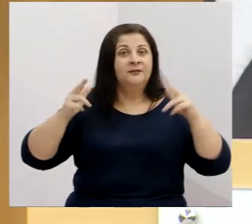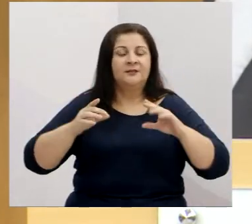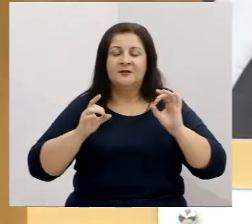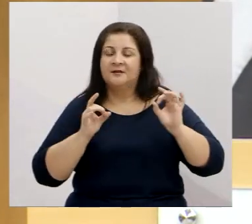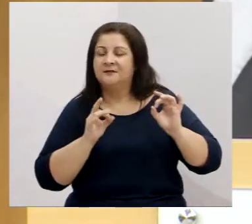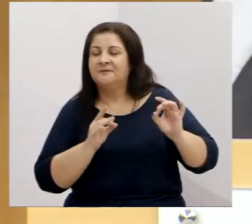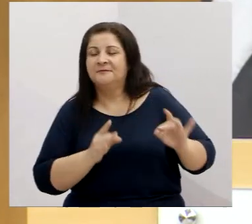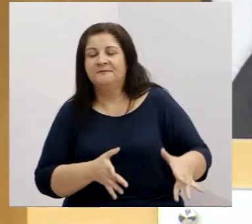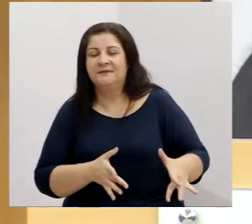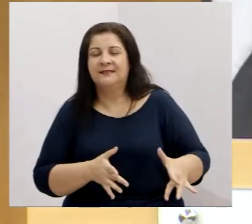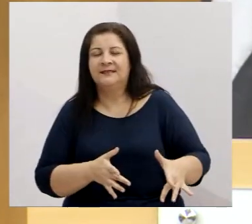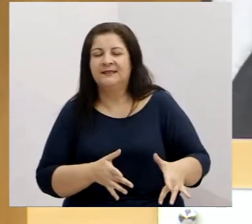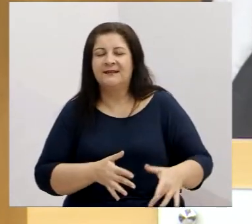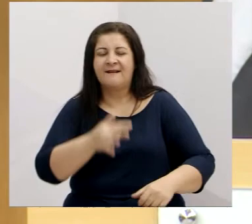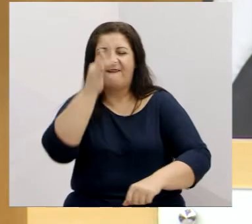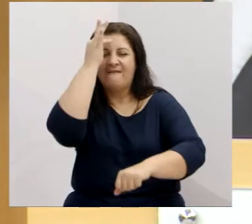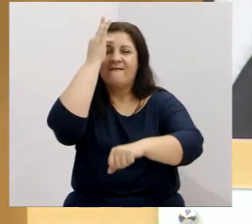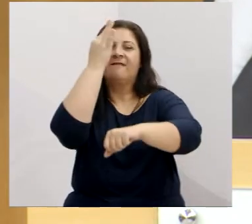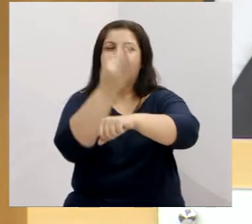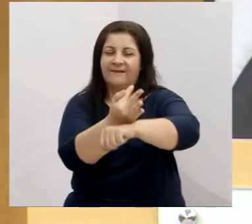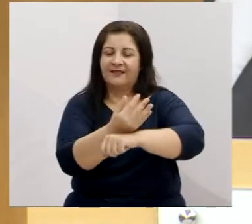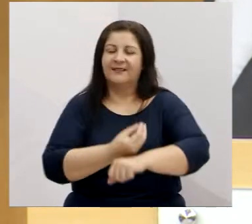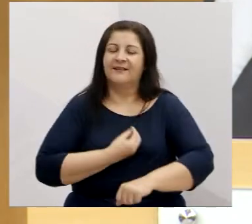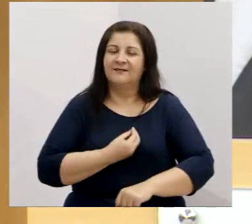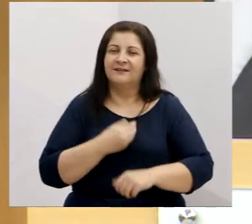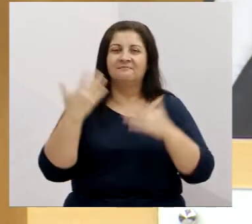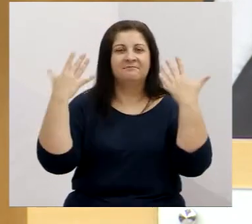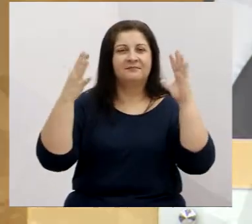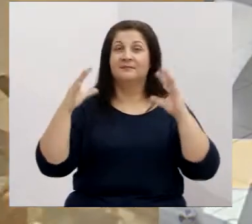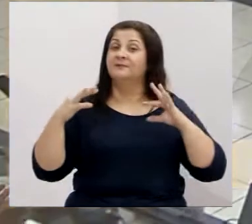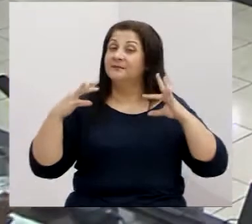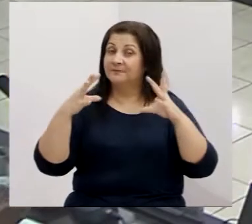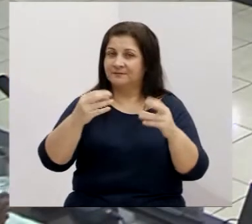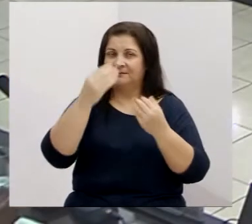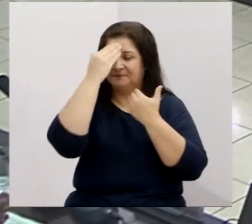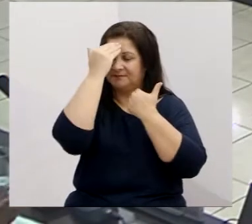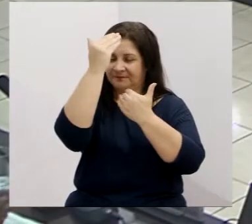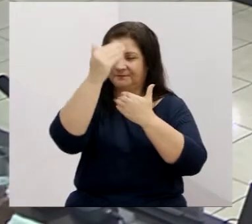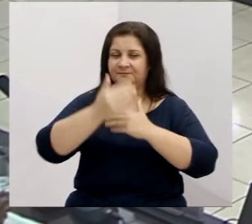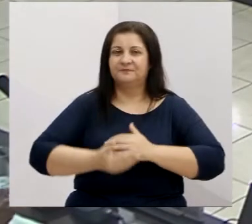estranha mania de ter fé na vida parabéns a todos muito obrigado